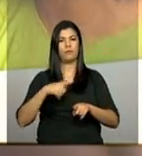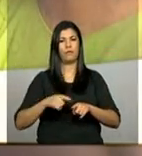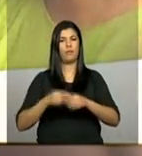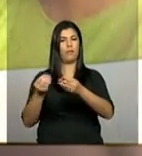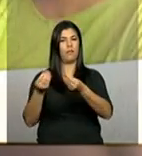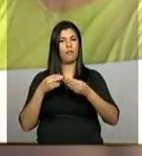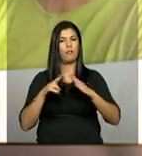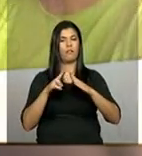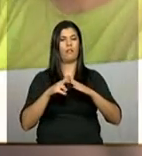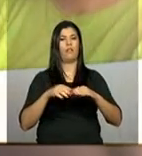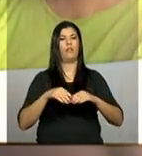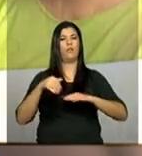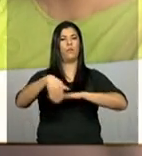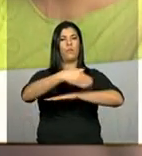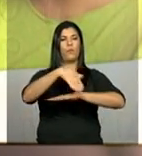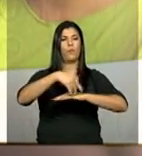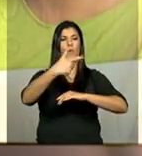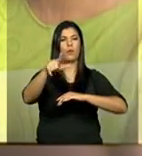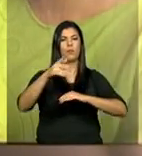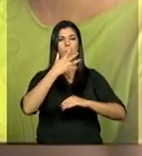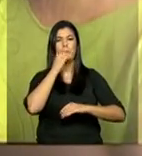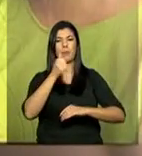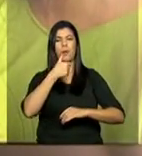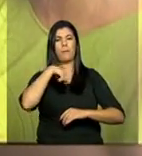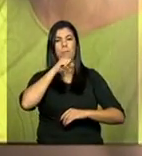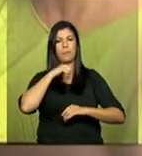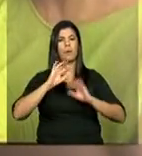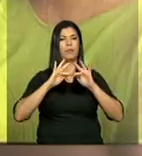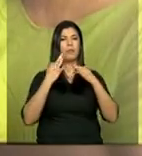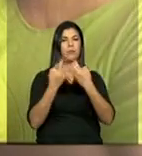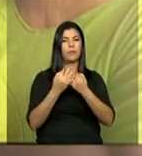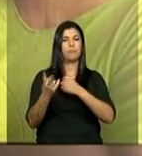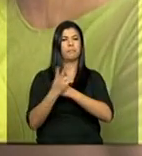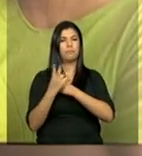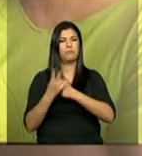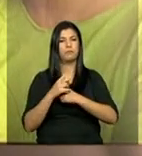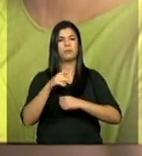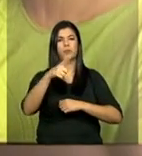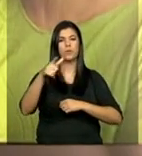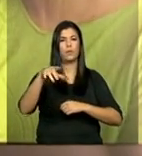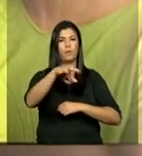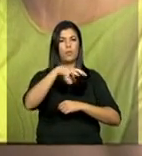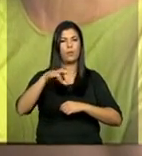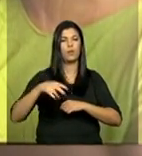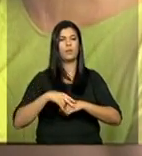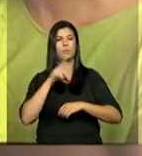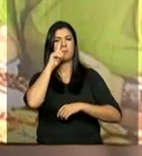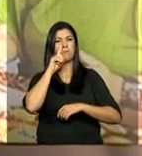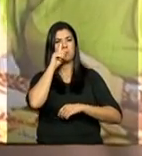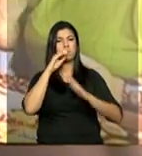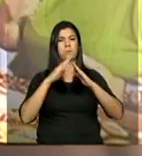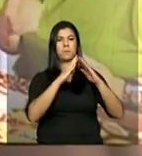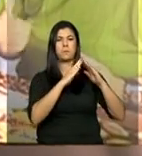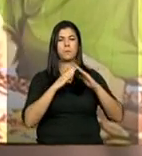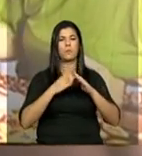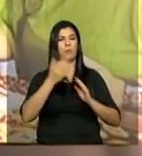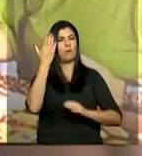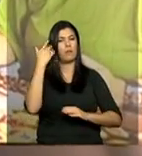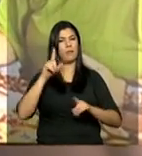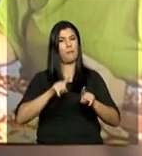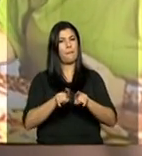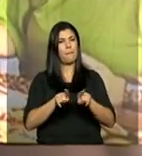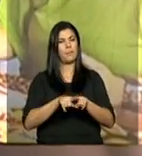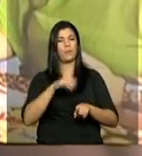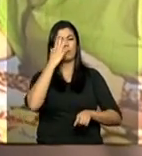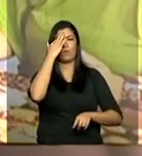muita gente morava no fundo do quintal do pai, da mãe, da sogra, morava em área de risco, entendeu? É o tão